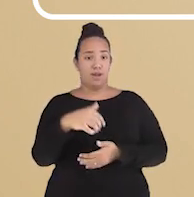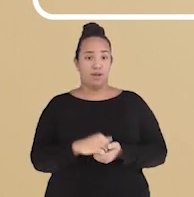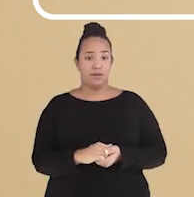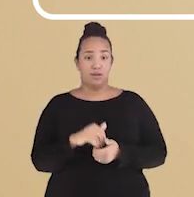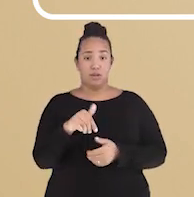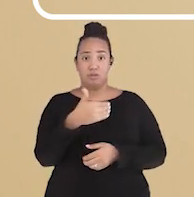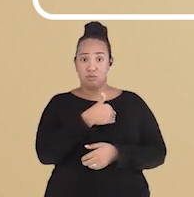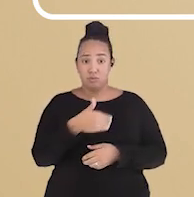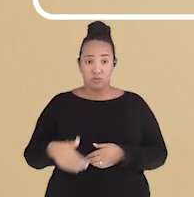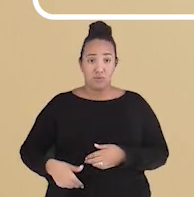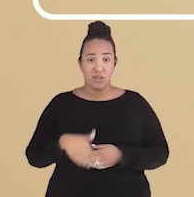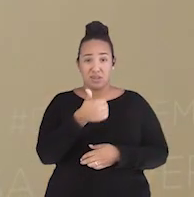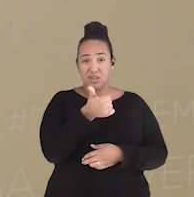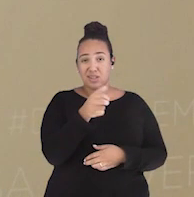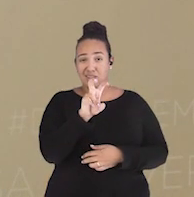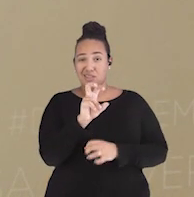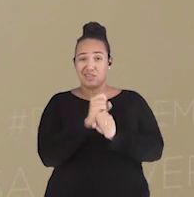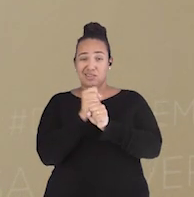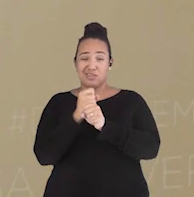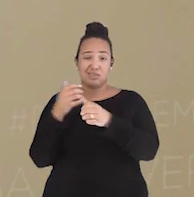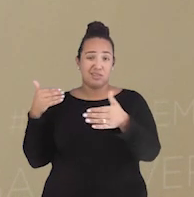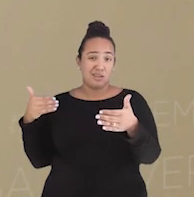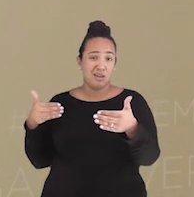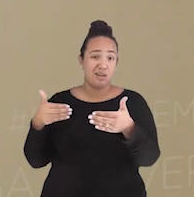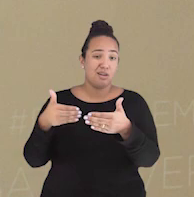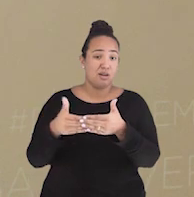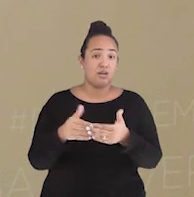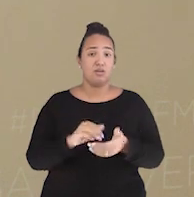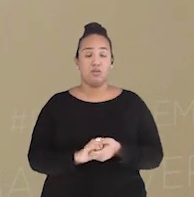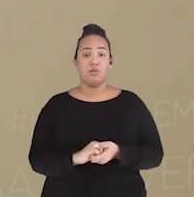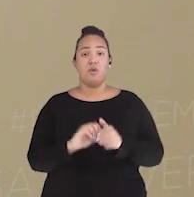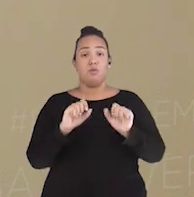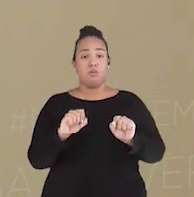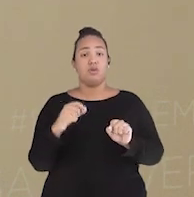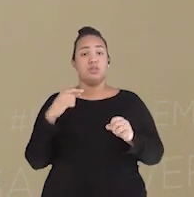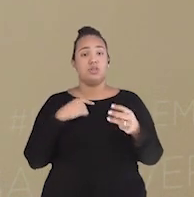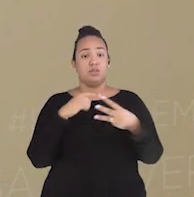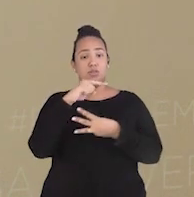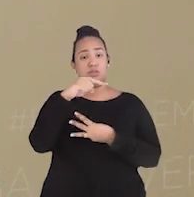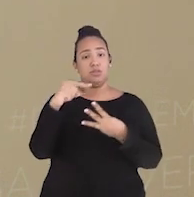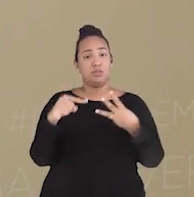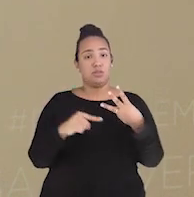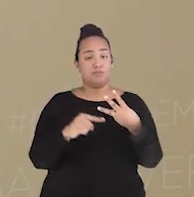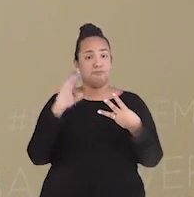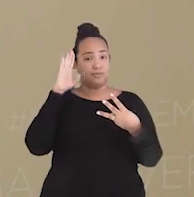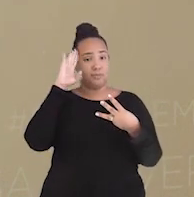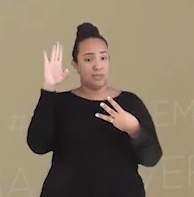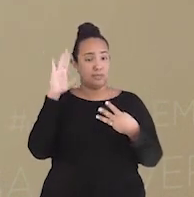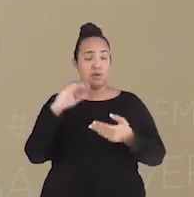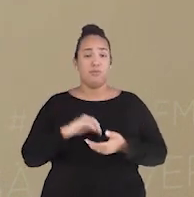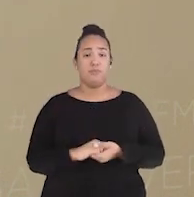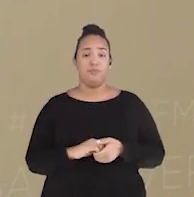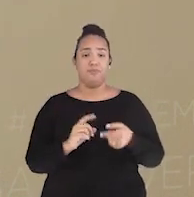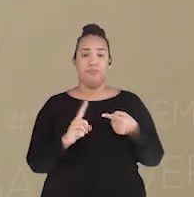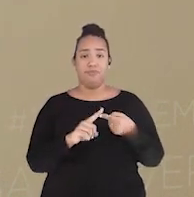por 15 anos consecutivos. Pode-se dividir a Era Vargas entre 3 momentos principais. São